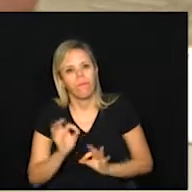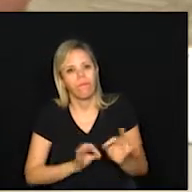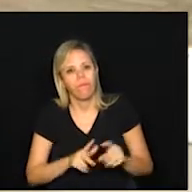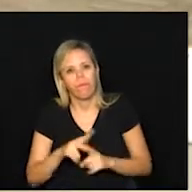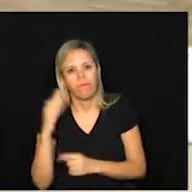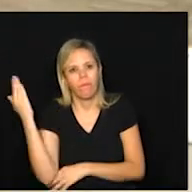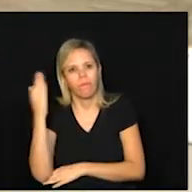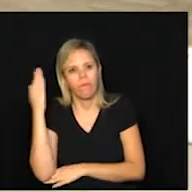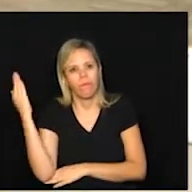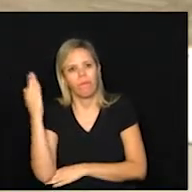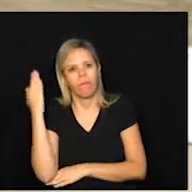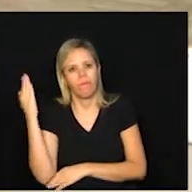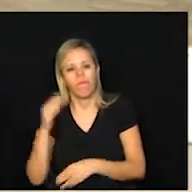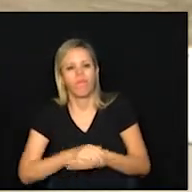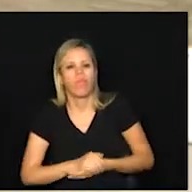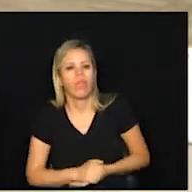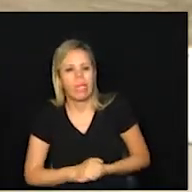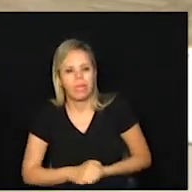do clima,